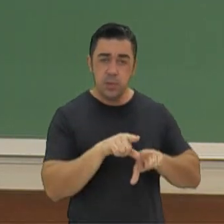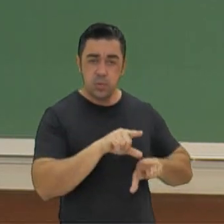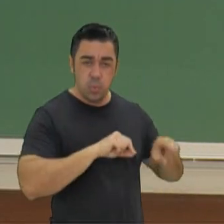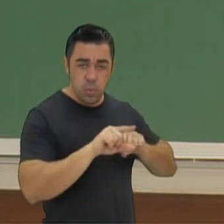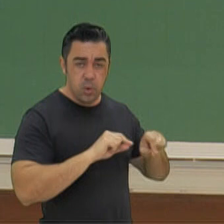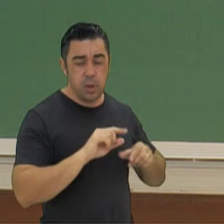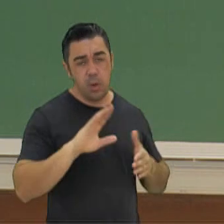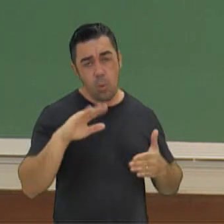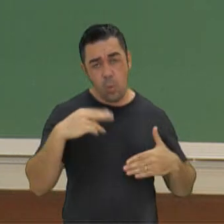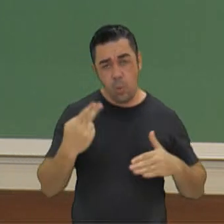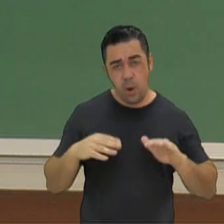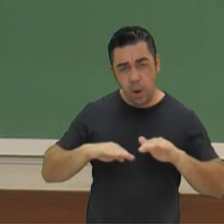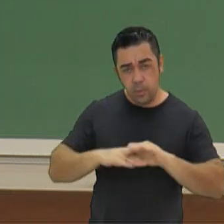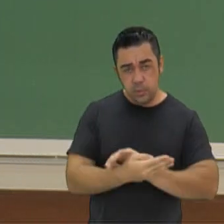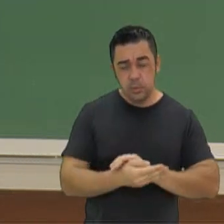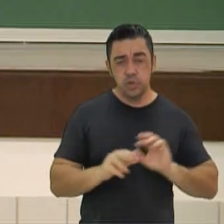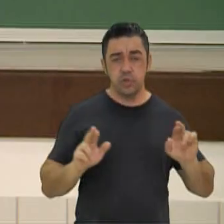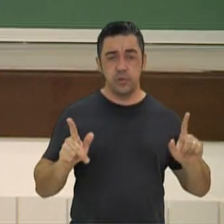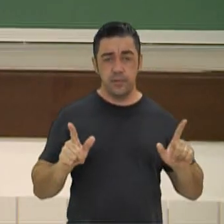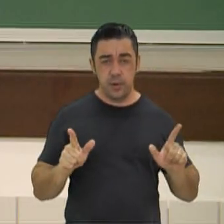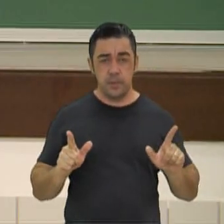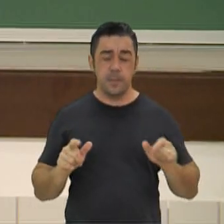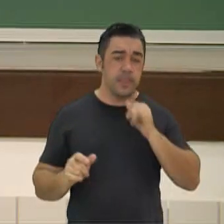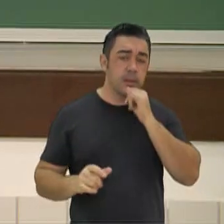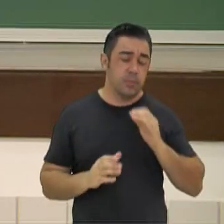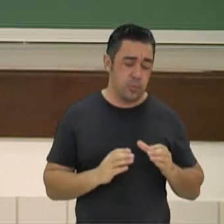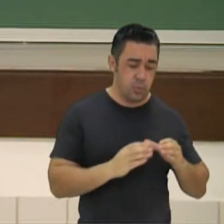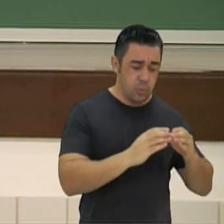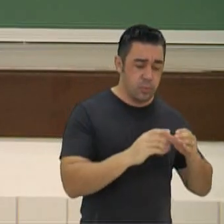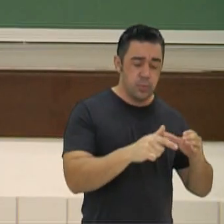hábitos diferentes, ou seja, nichos ocupados diferentes, uma